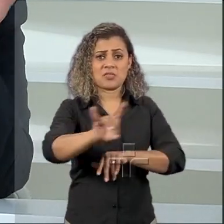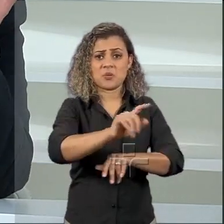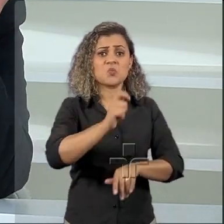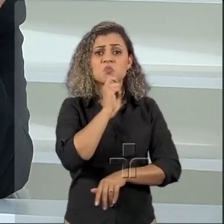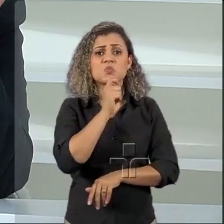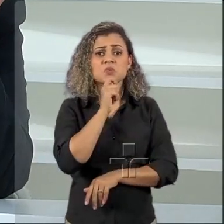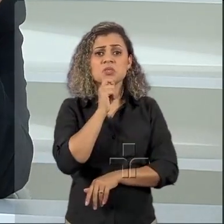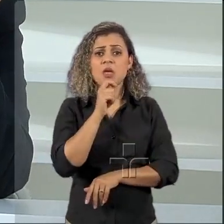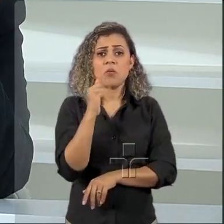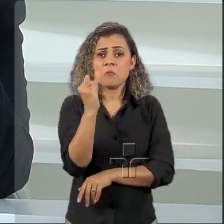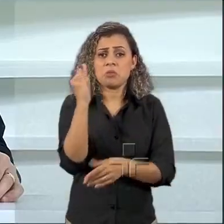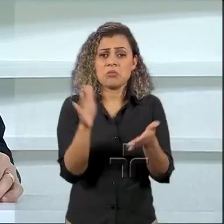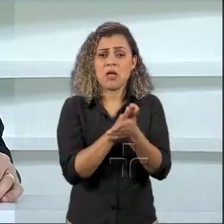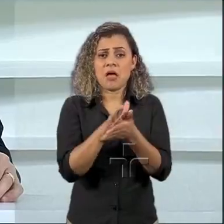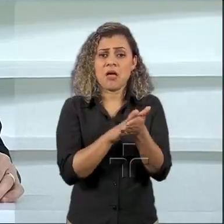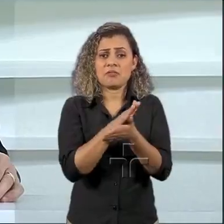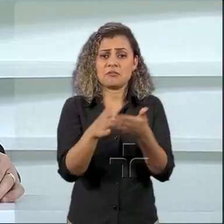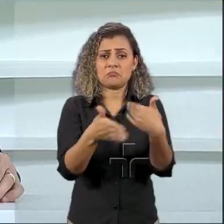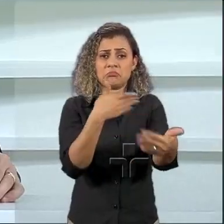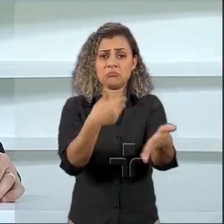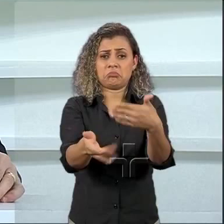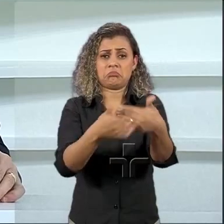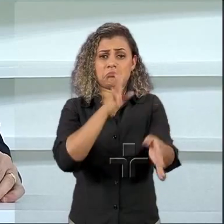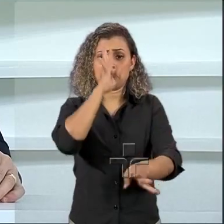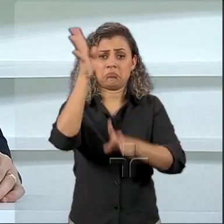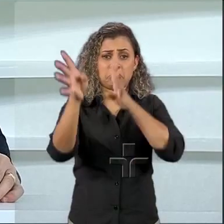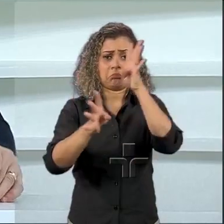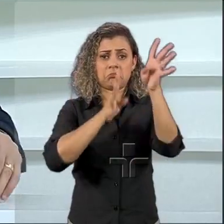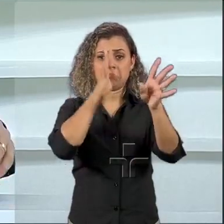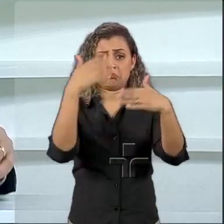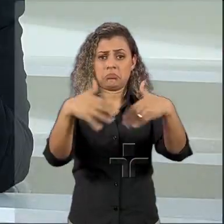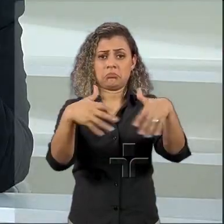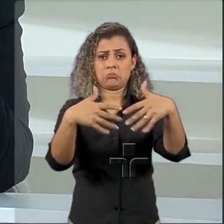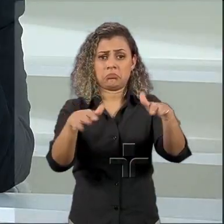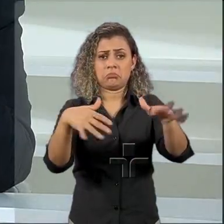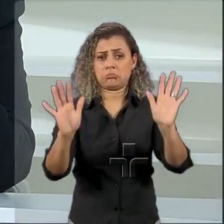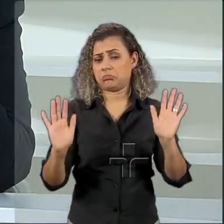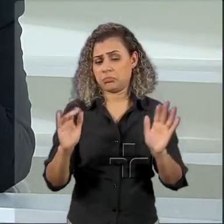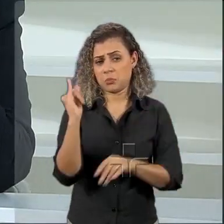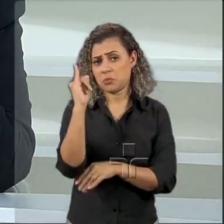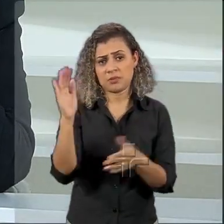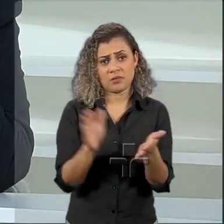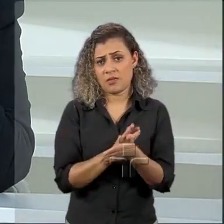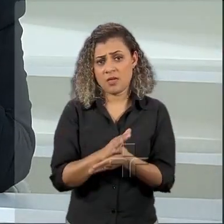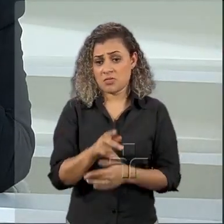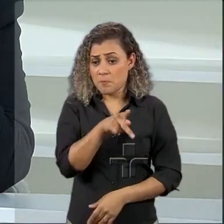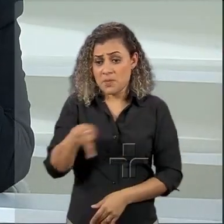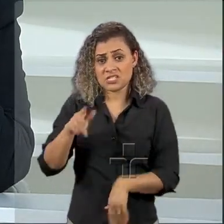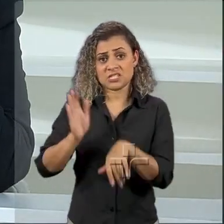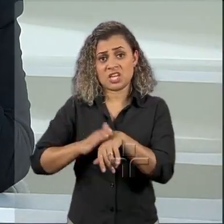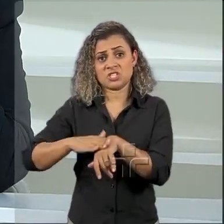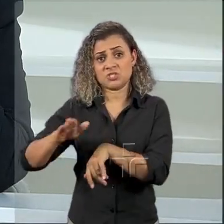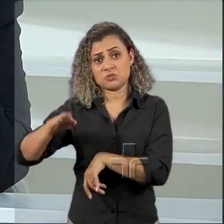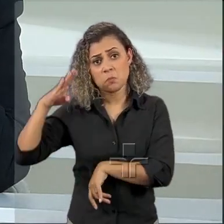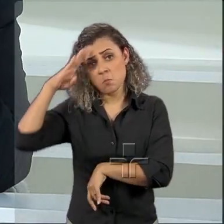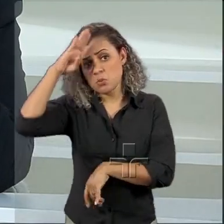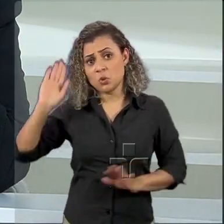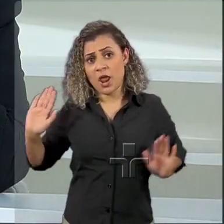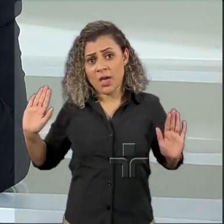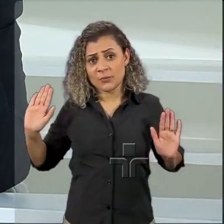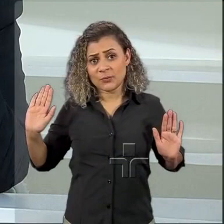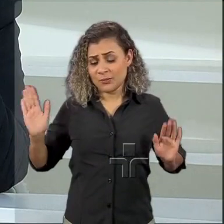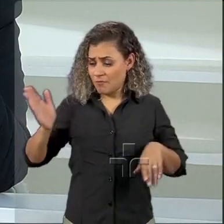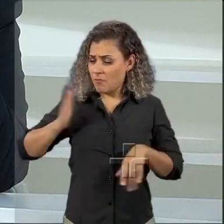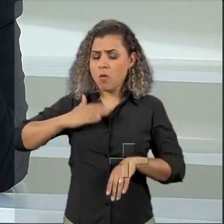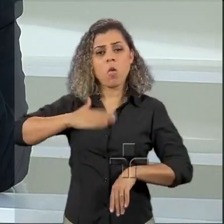tem essa importância. Isso vai ser mais difícil. Ele vai ter que mostrar que não tem essa importância, que o presidente da República é ele. Não é? Mas eu ele acho